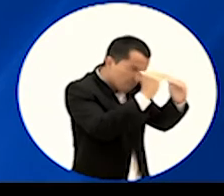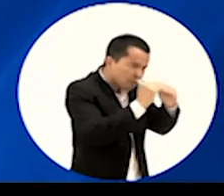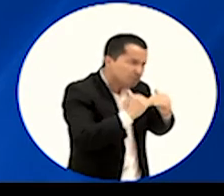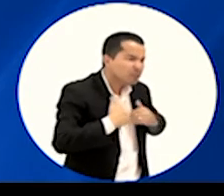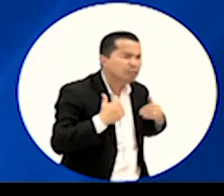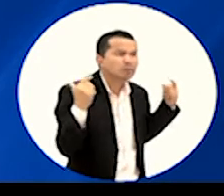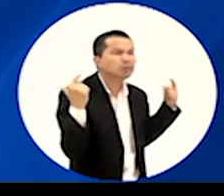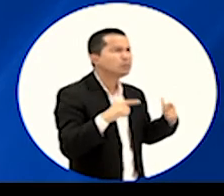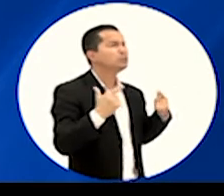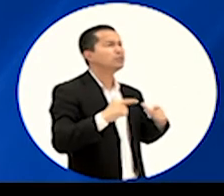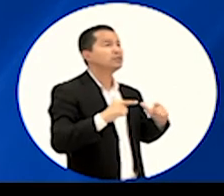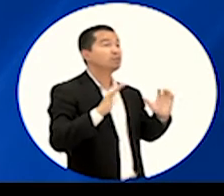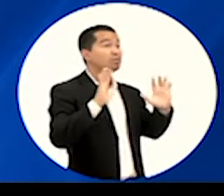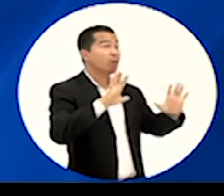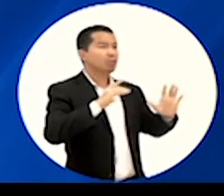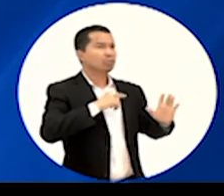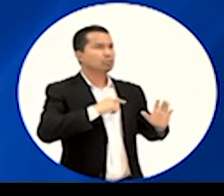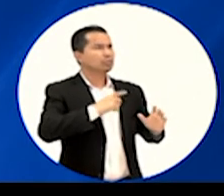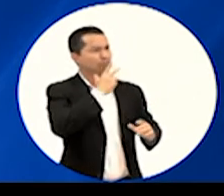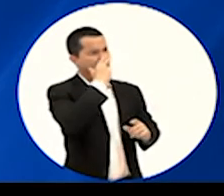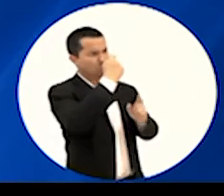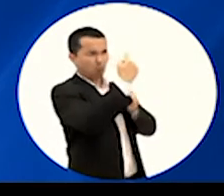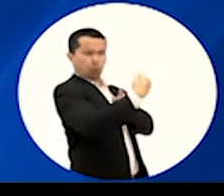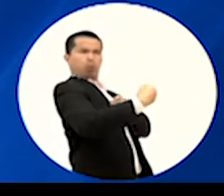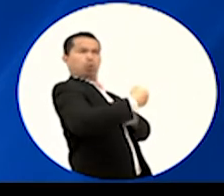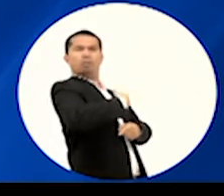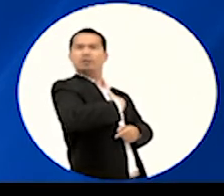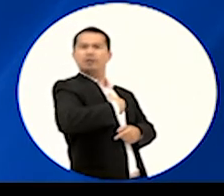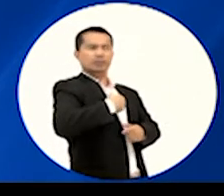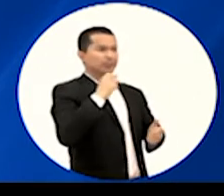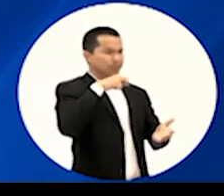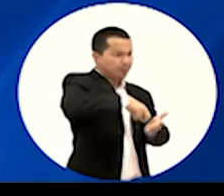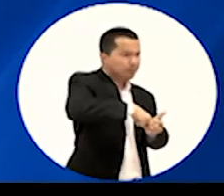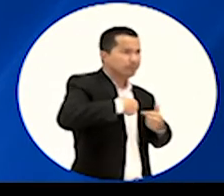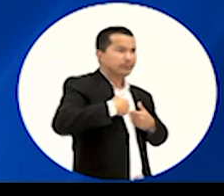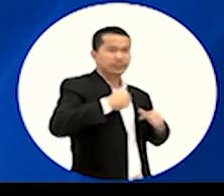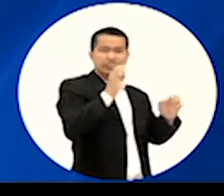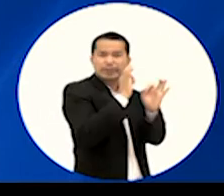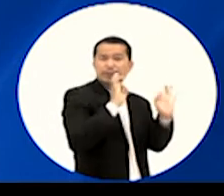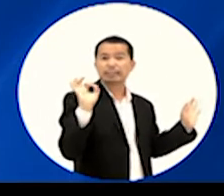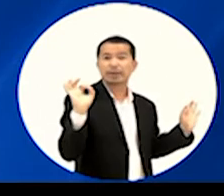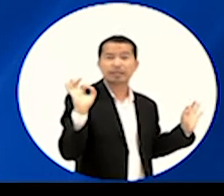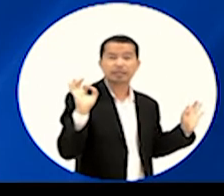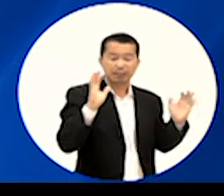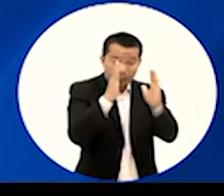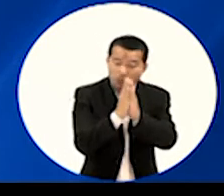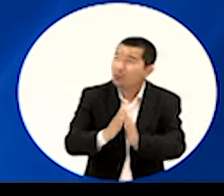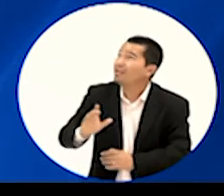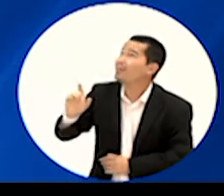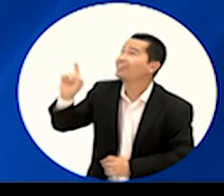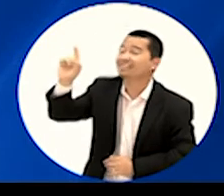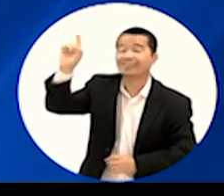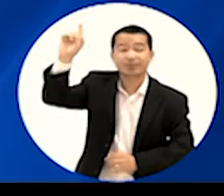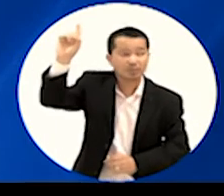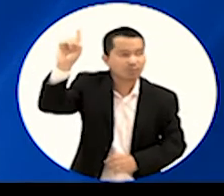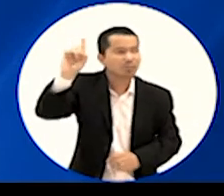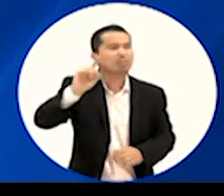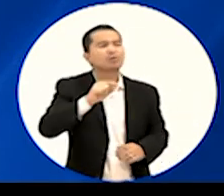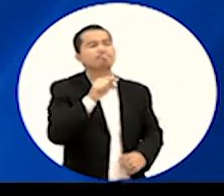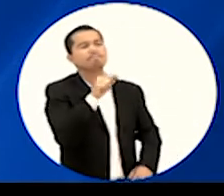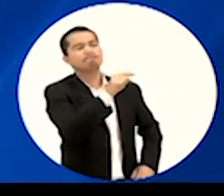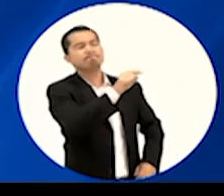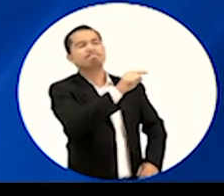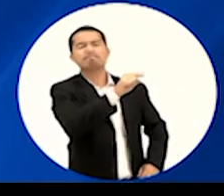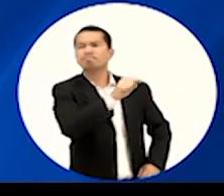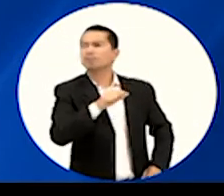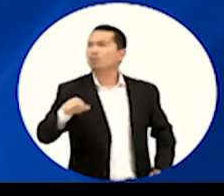não cumpriram a minha ordem, pelo contrário, escolheram morrer em vez de se ajoelhar e adorar um Deus que não era o